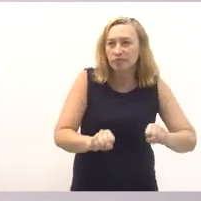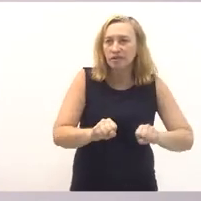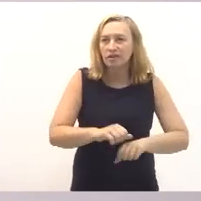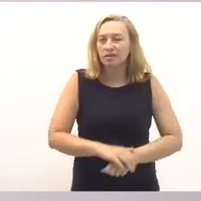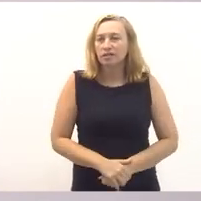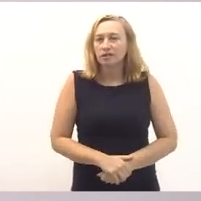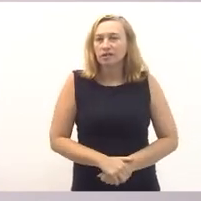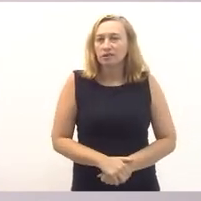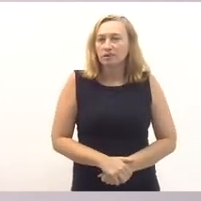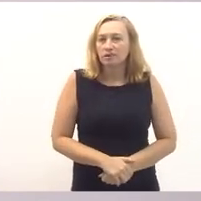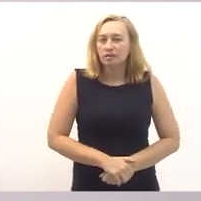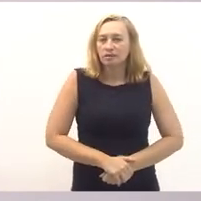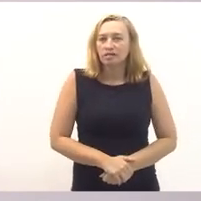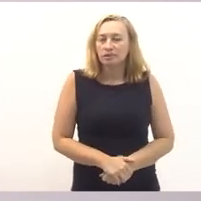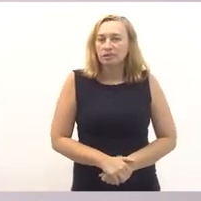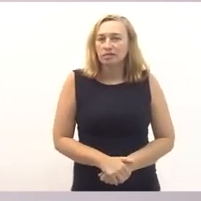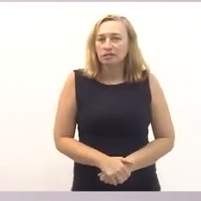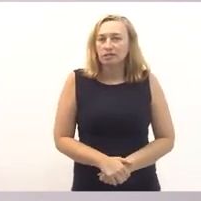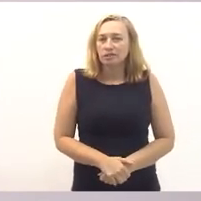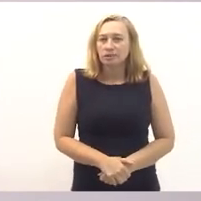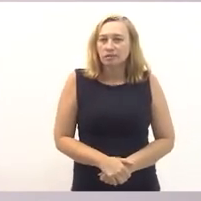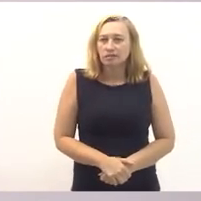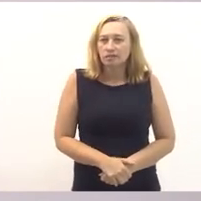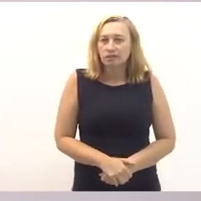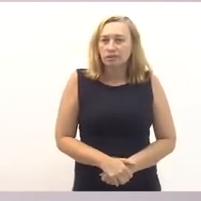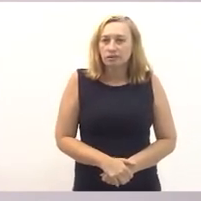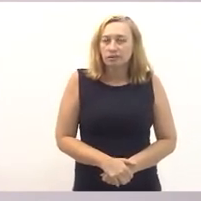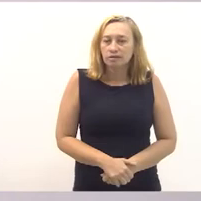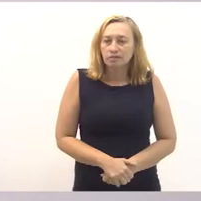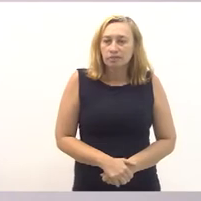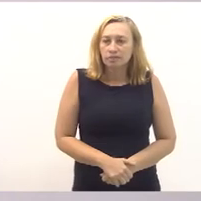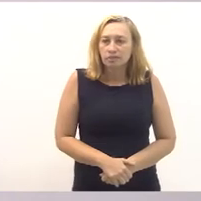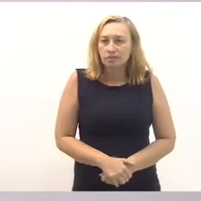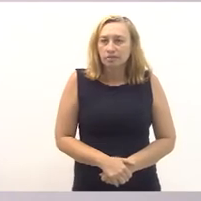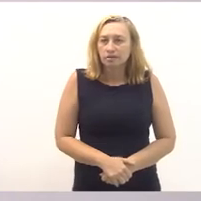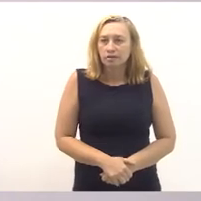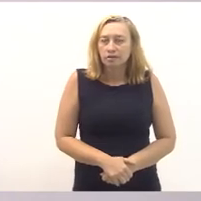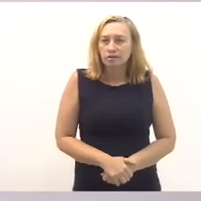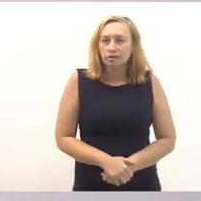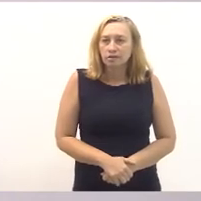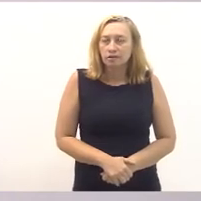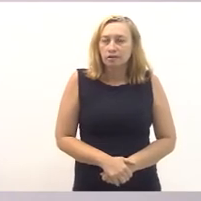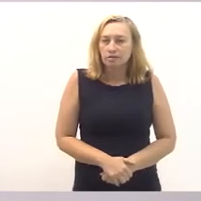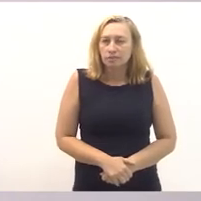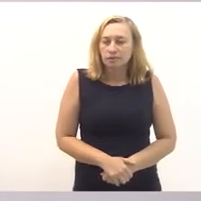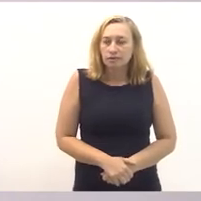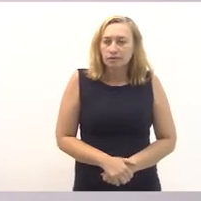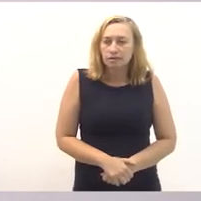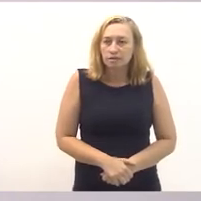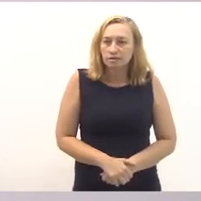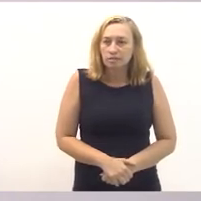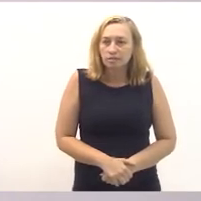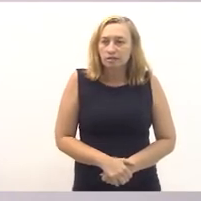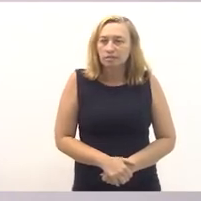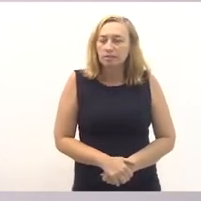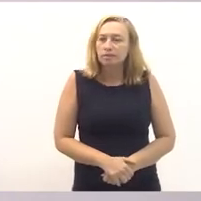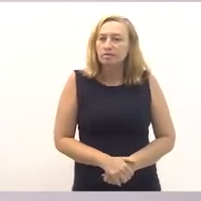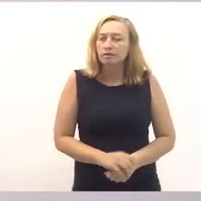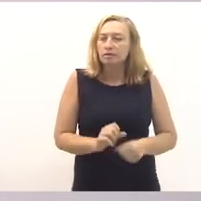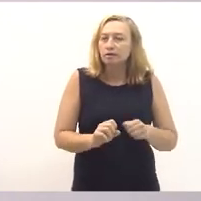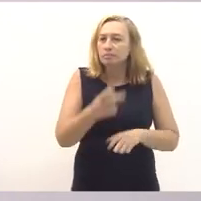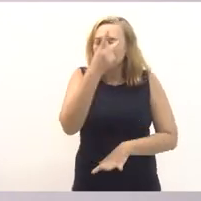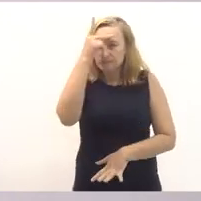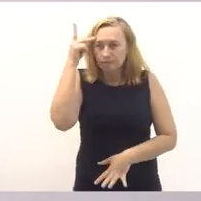novamente encarcera para novamente tem um ciclo e ainda fazer com que